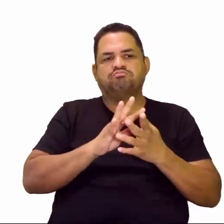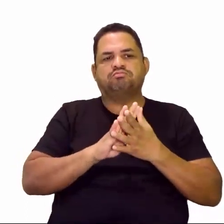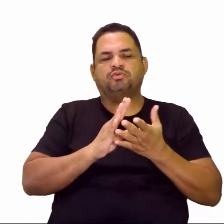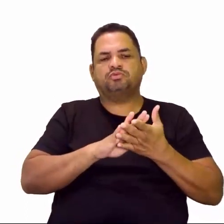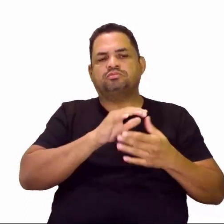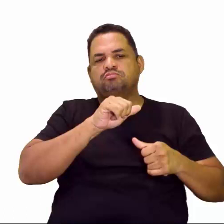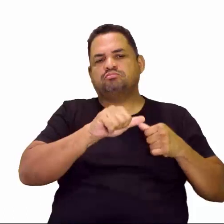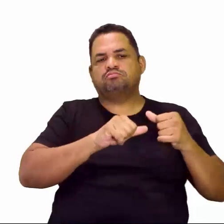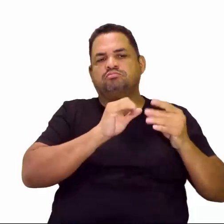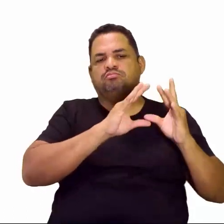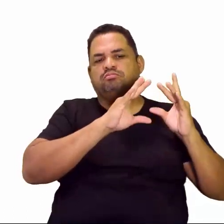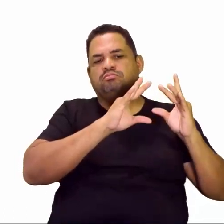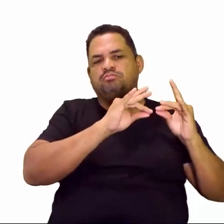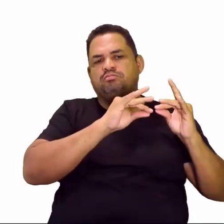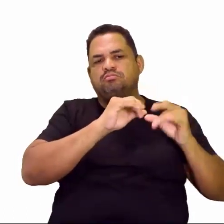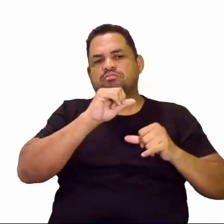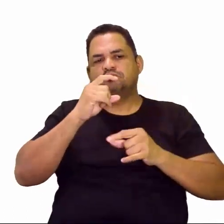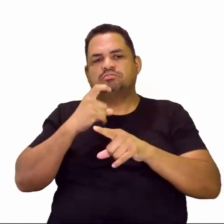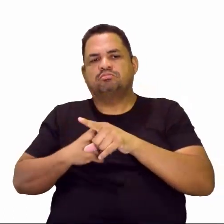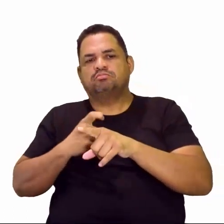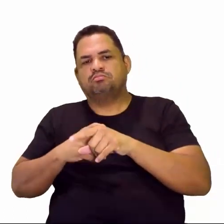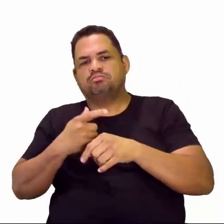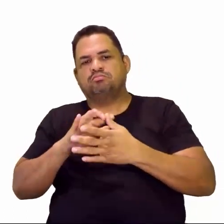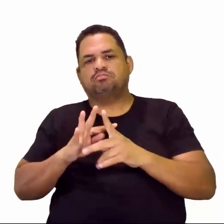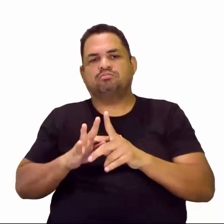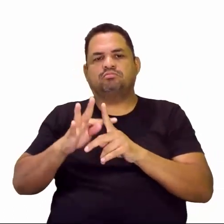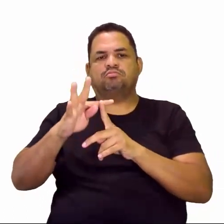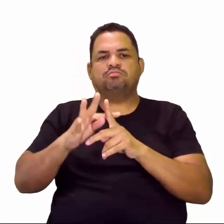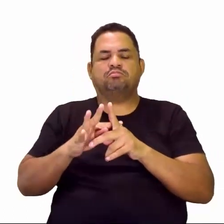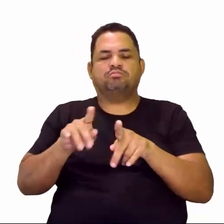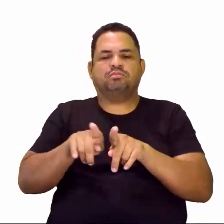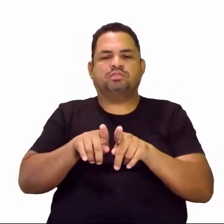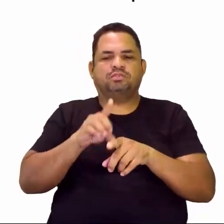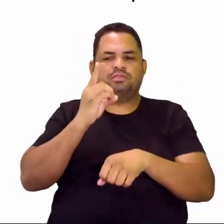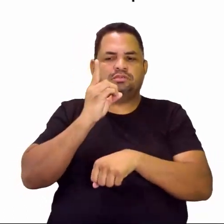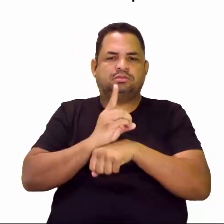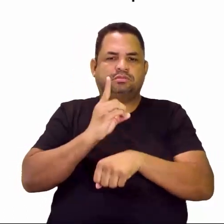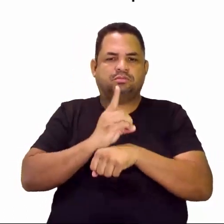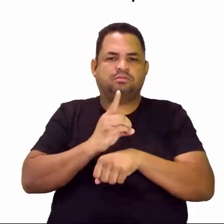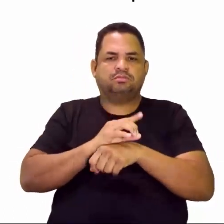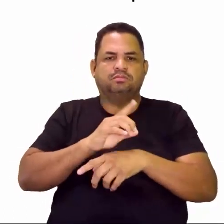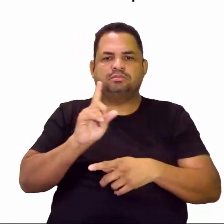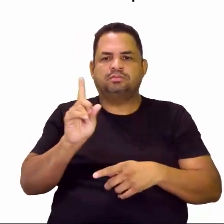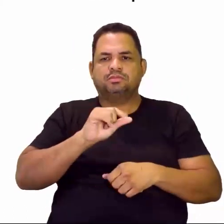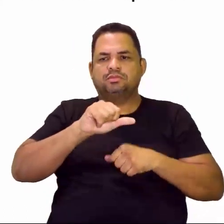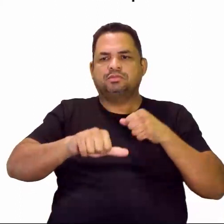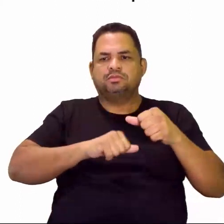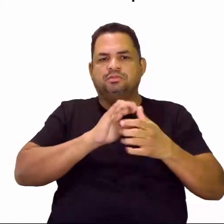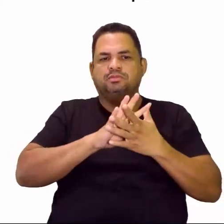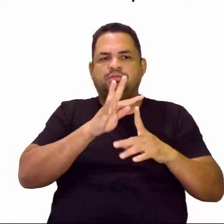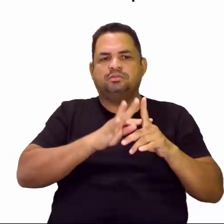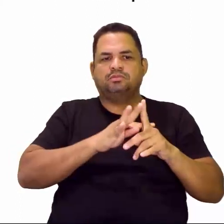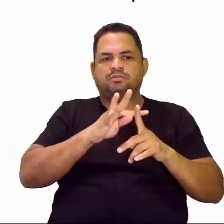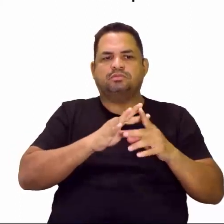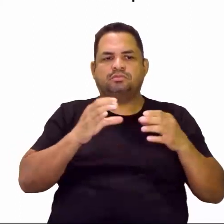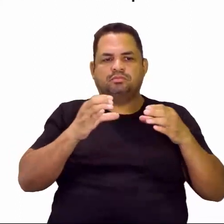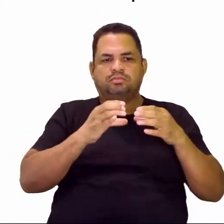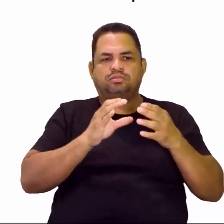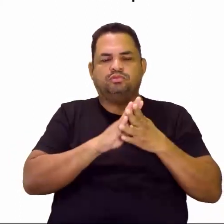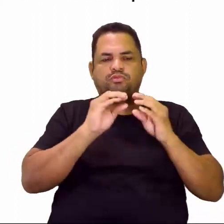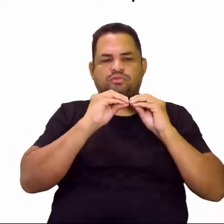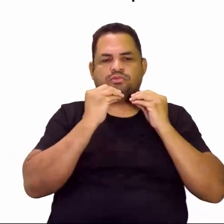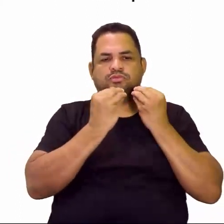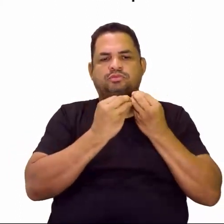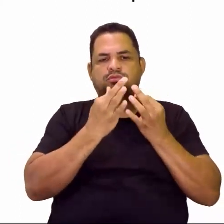ebulição, e a densidade, não variando em determinada temperatura e pressão. As substâncias simples são